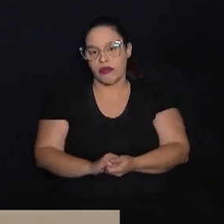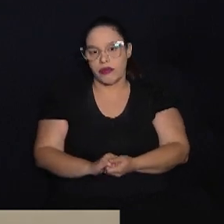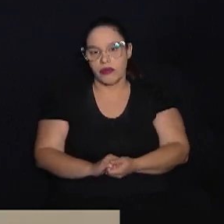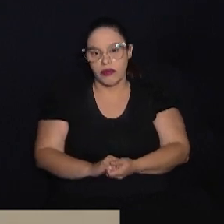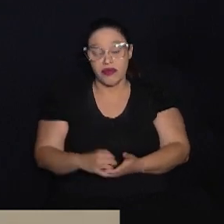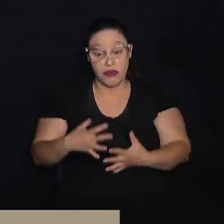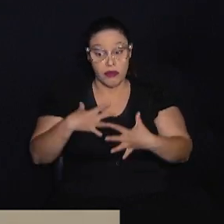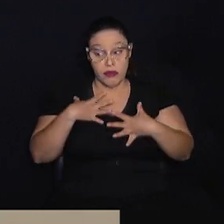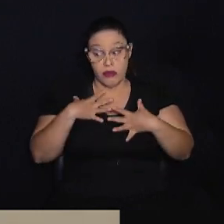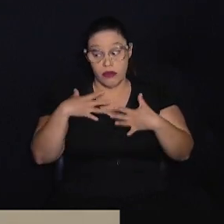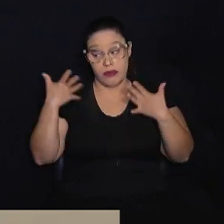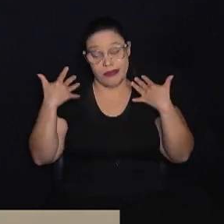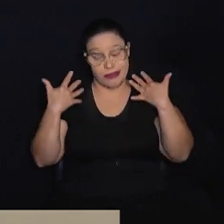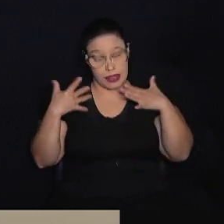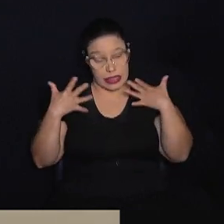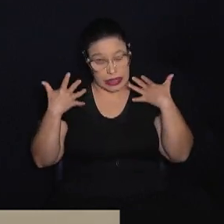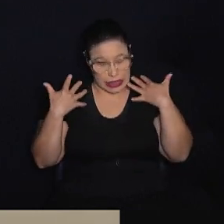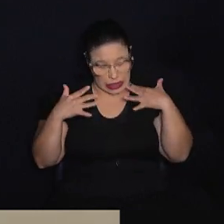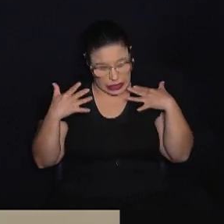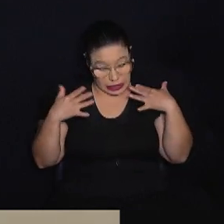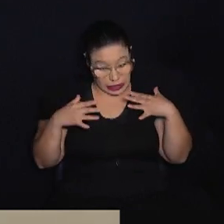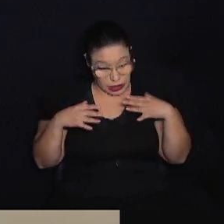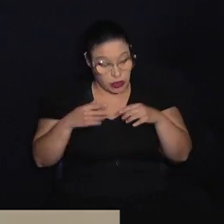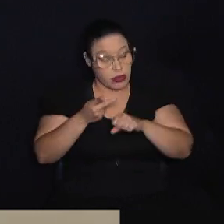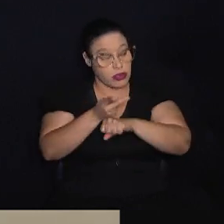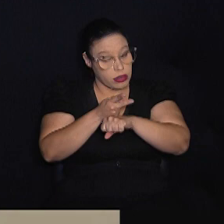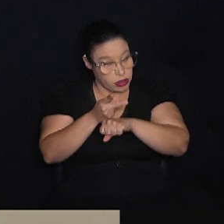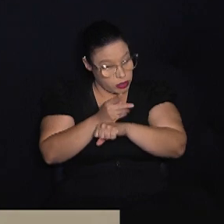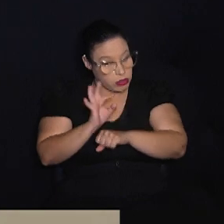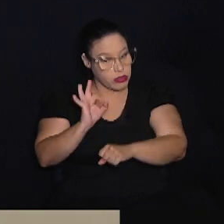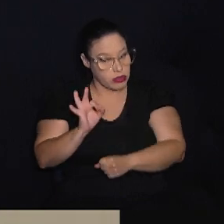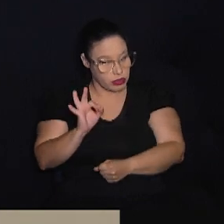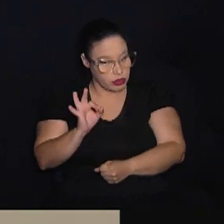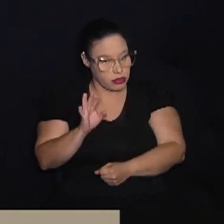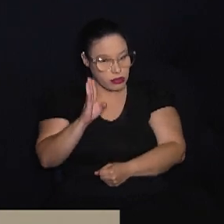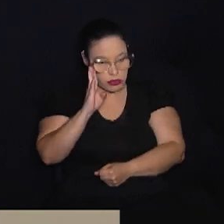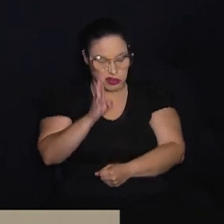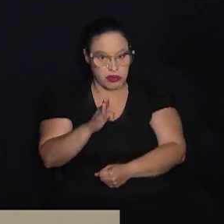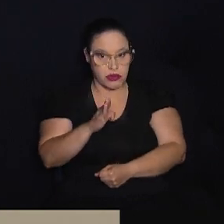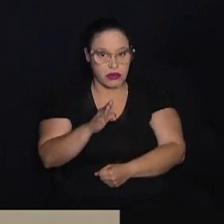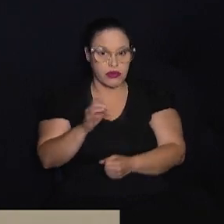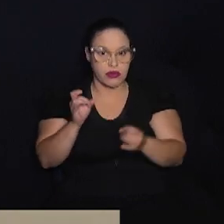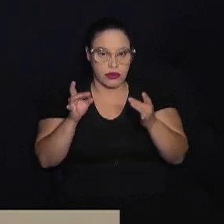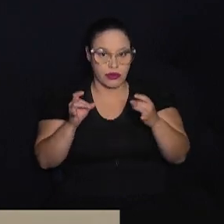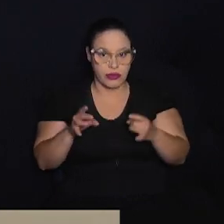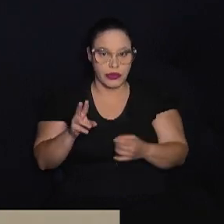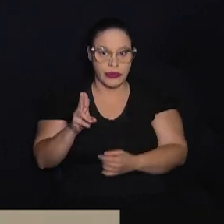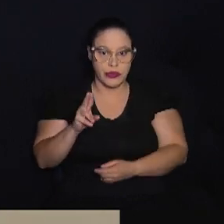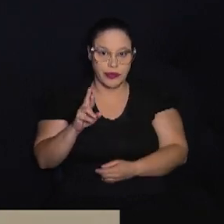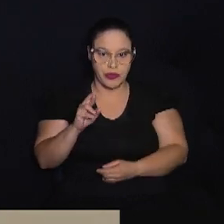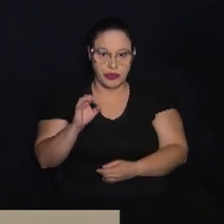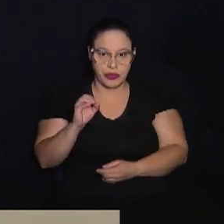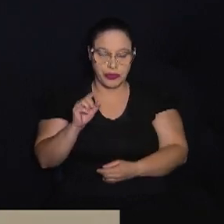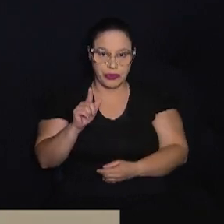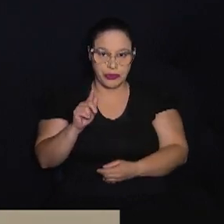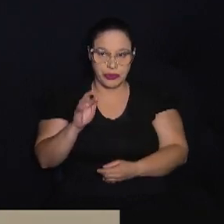já assusta muito. Então, isso aí. Já tem que procurar o principal especialista nisso é o urologista,